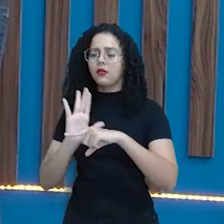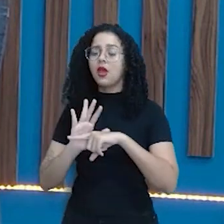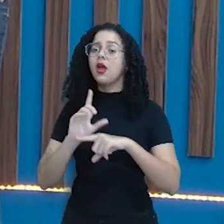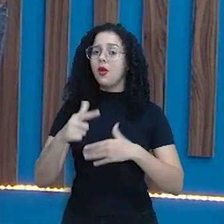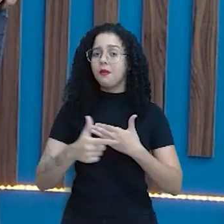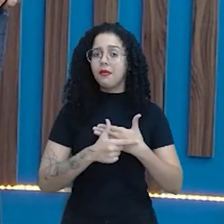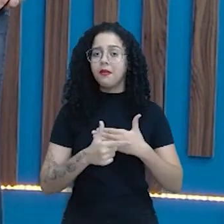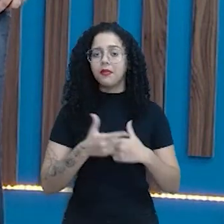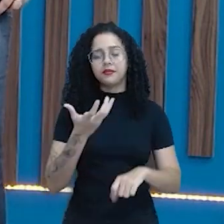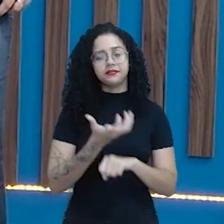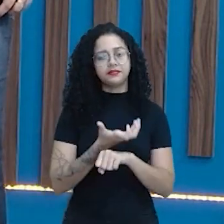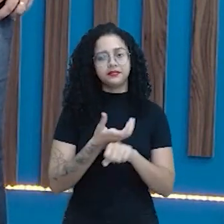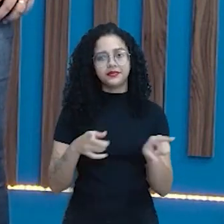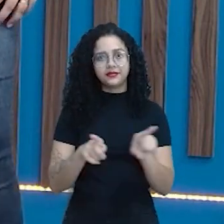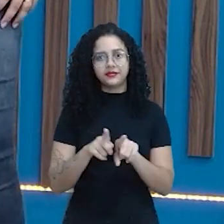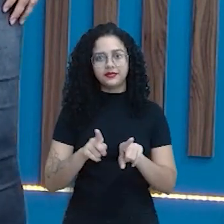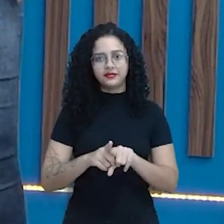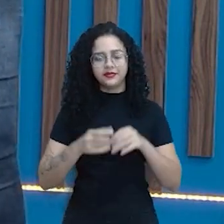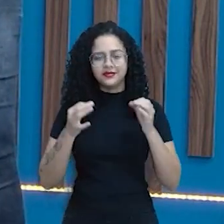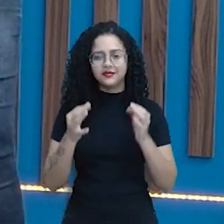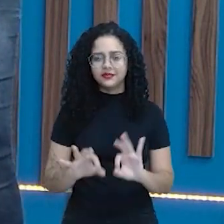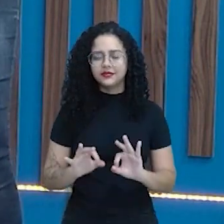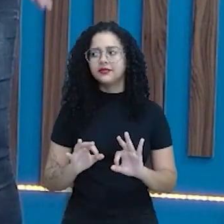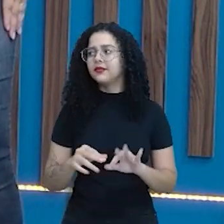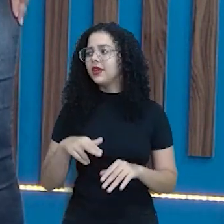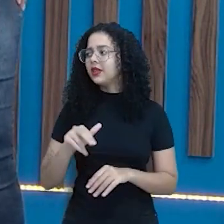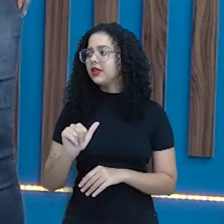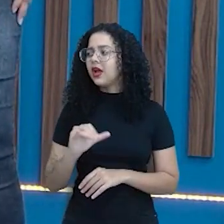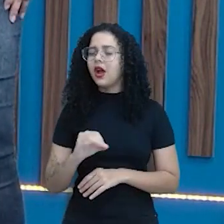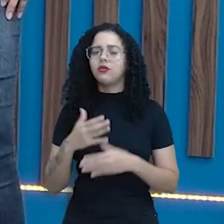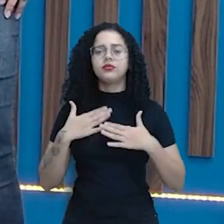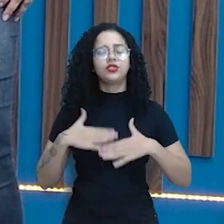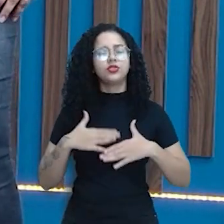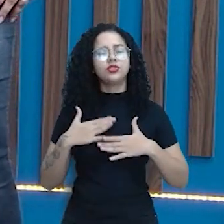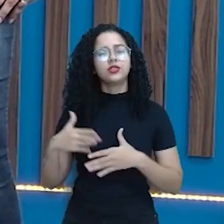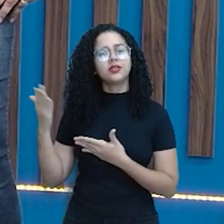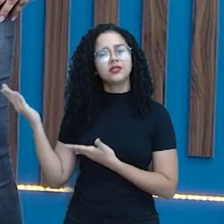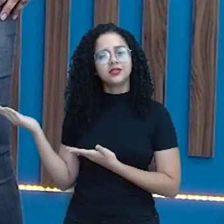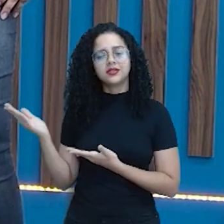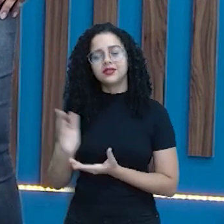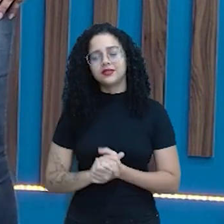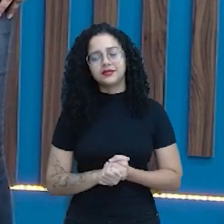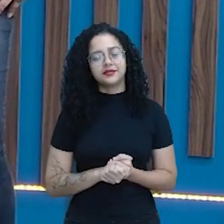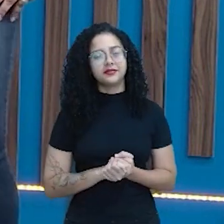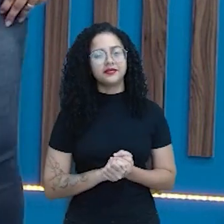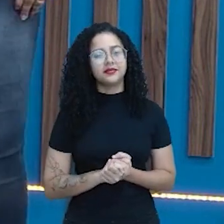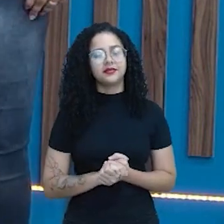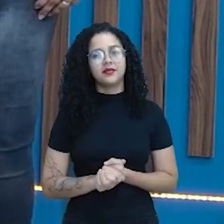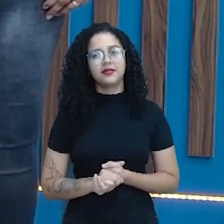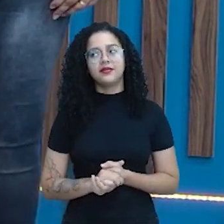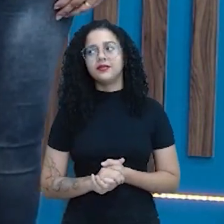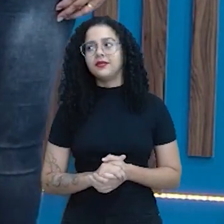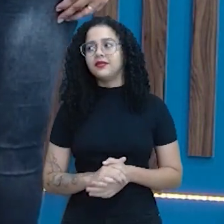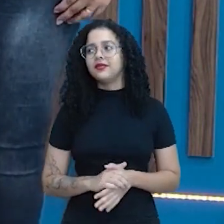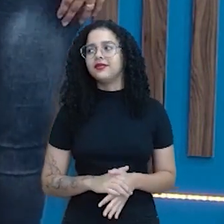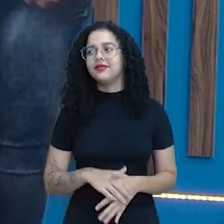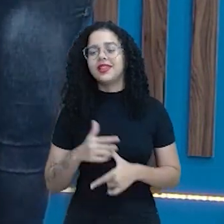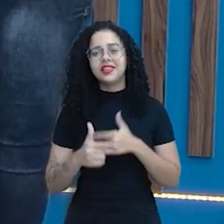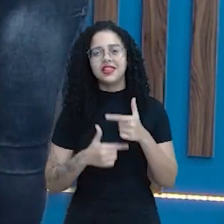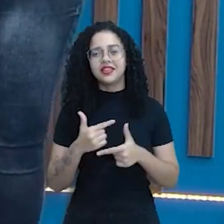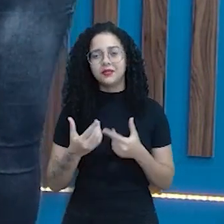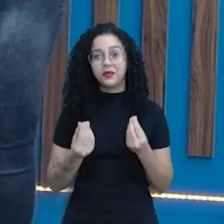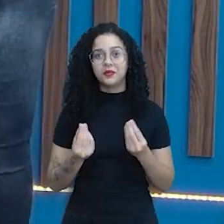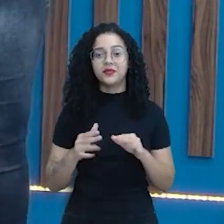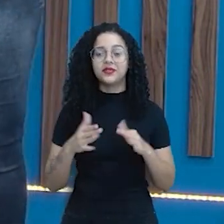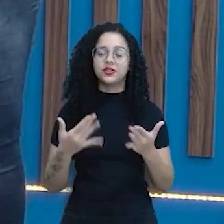papéis dessa disciplina também, não é isso? Exatamente, e o Nau aqui está descansando. Exatamente, ó, tá vendo? Está Chegou cansado, ao trabalhando fim. muito,